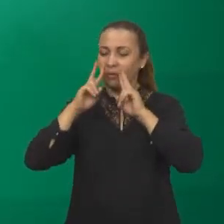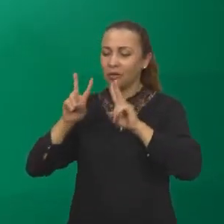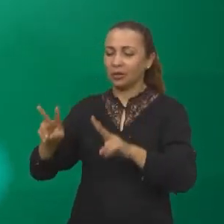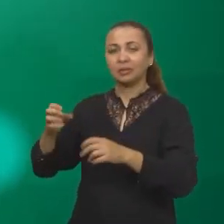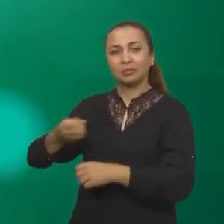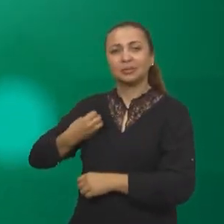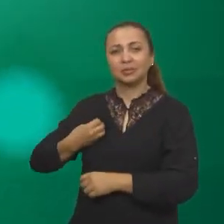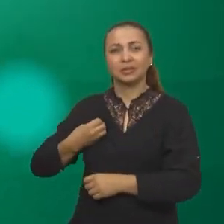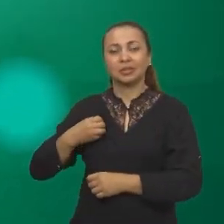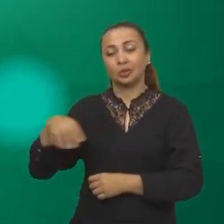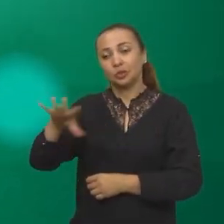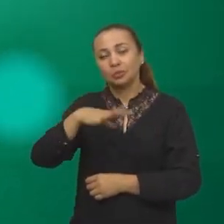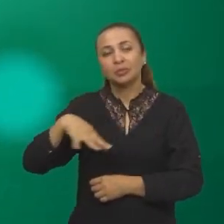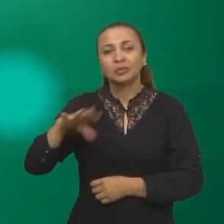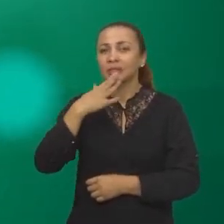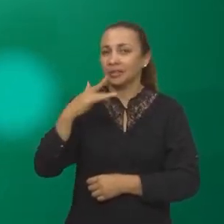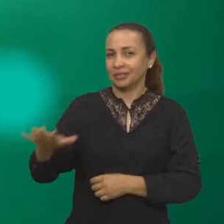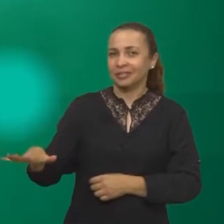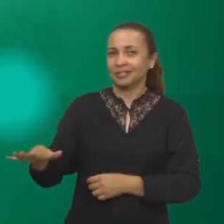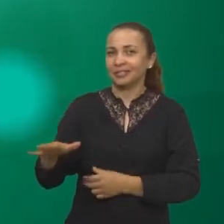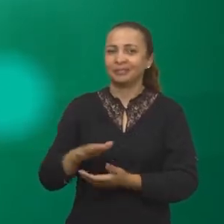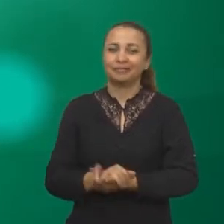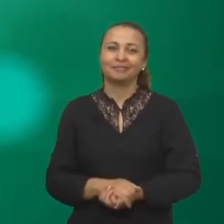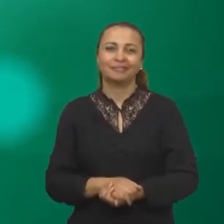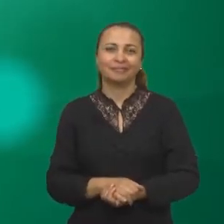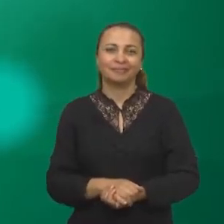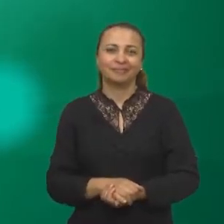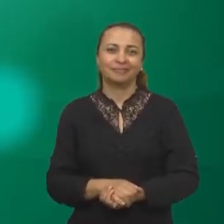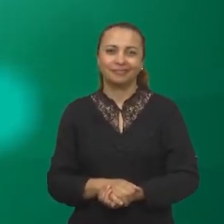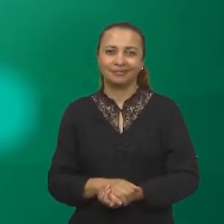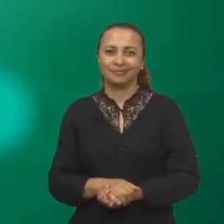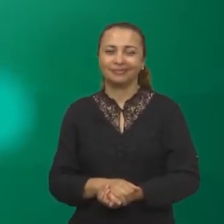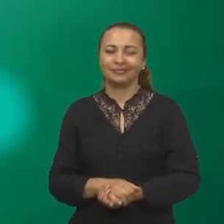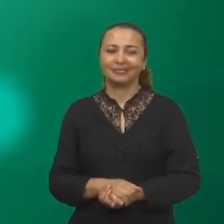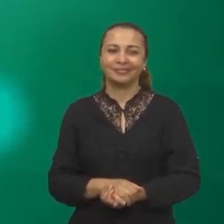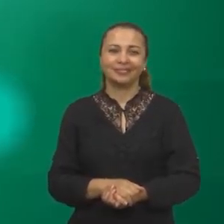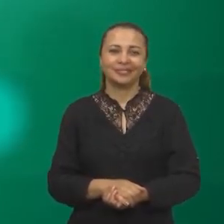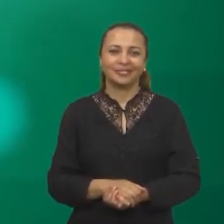sim voltar para a participação, para o ambiente dessas crianças.